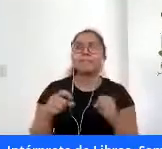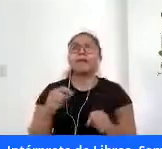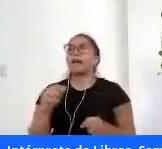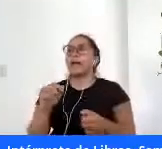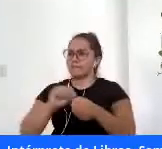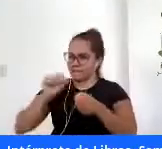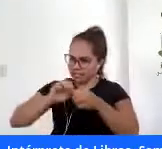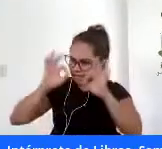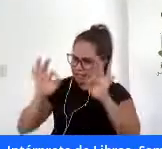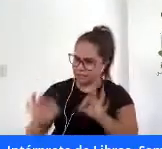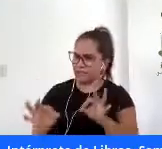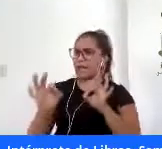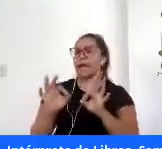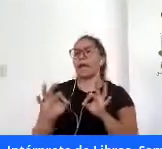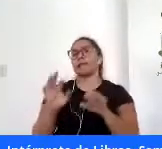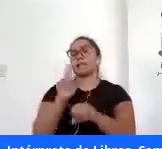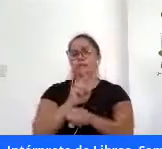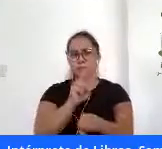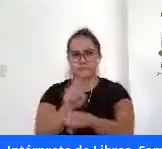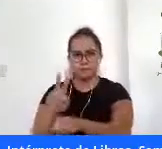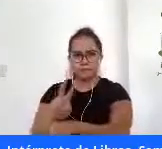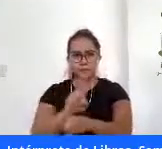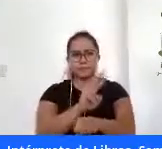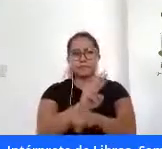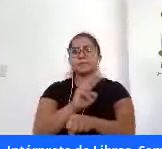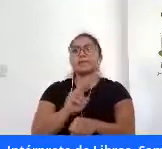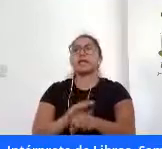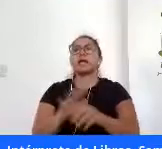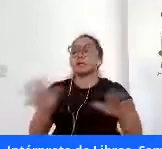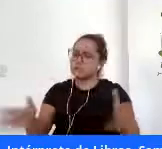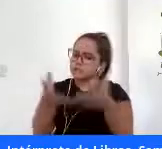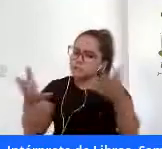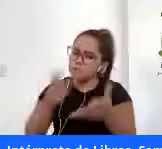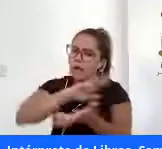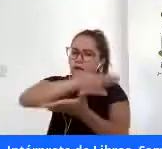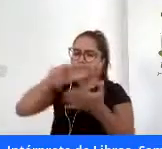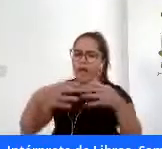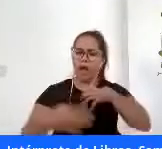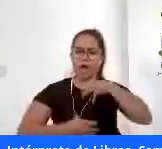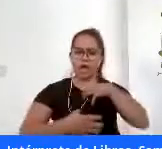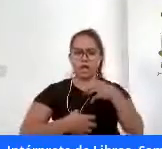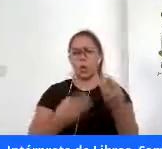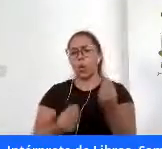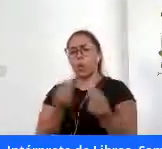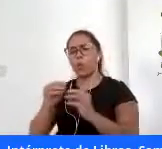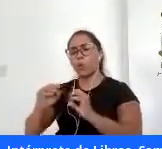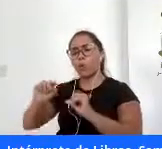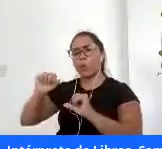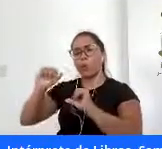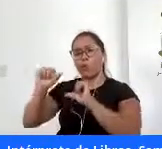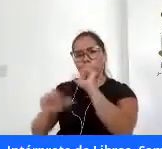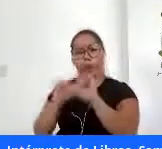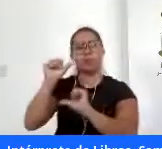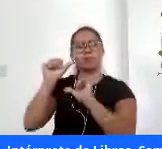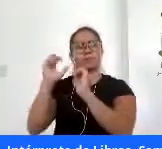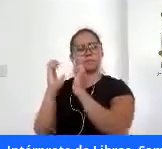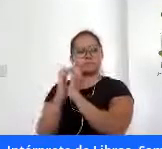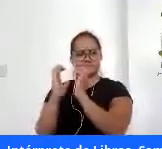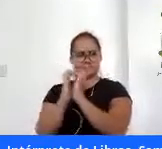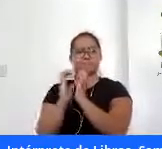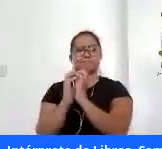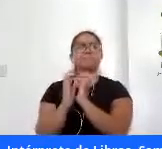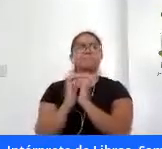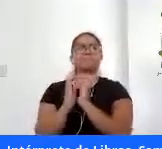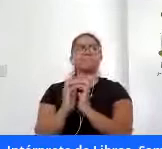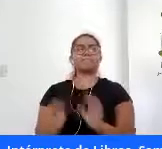bem monitorada, quando bem realizada, ela vai estimular de várias formas alterações no cérebro. E aqui